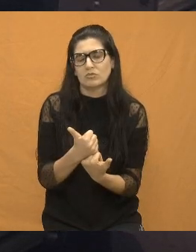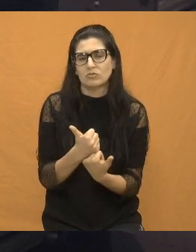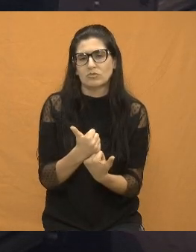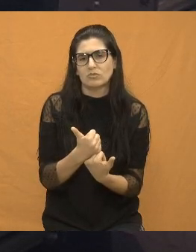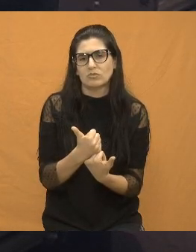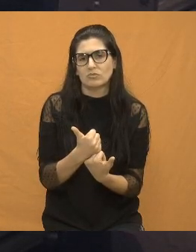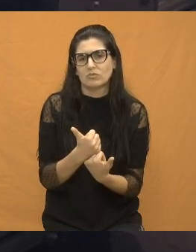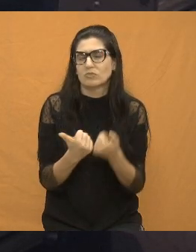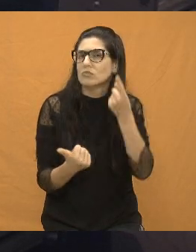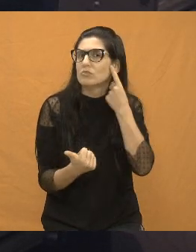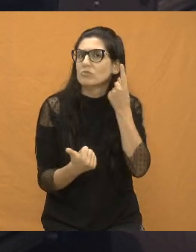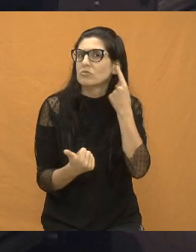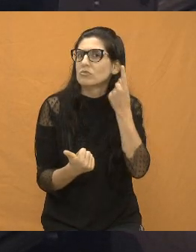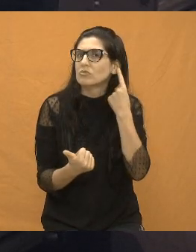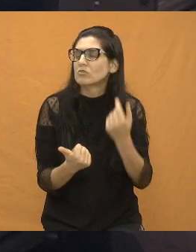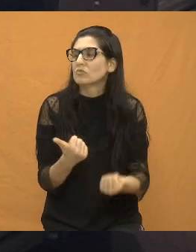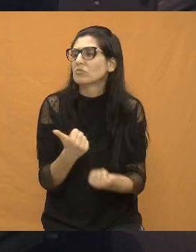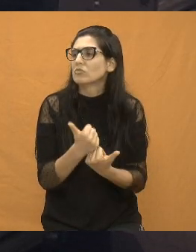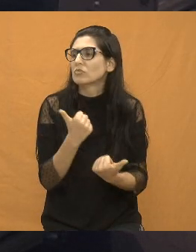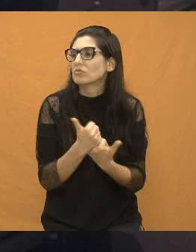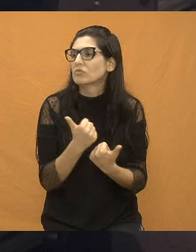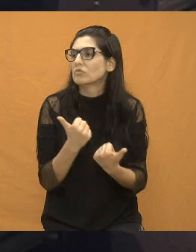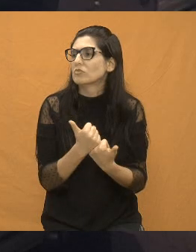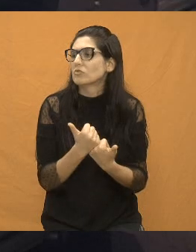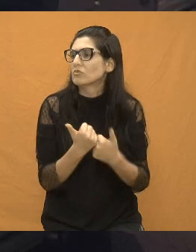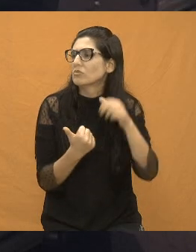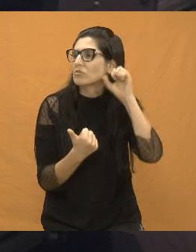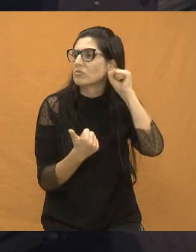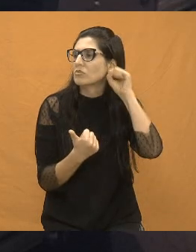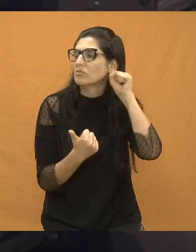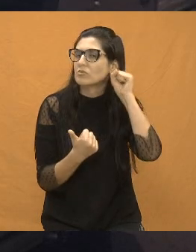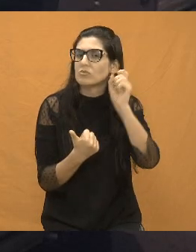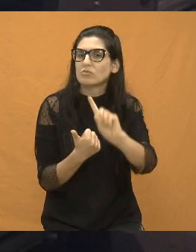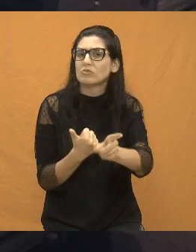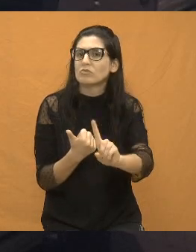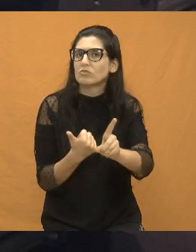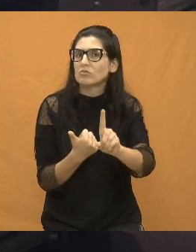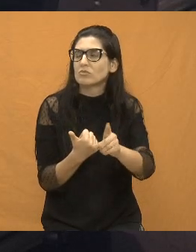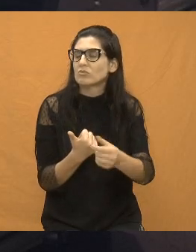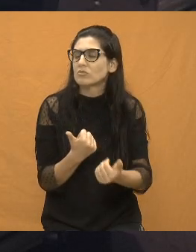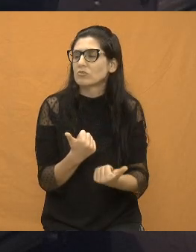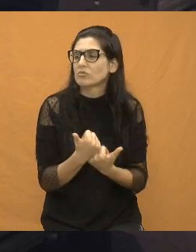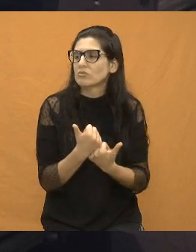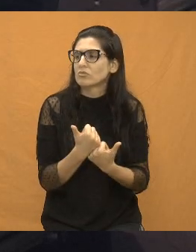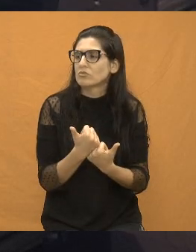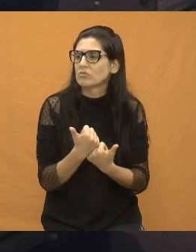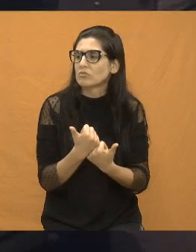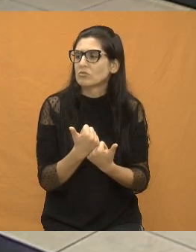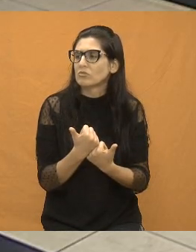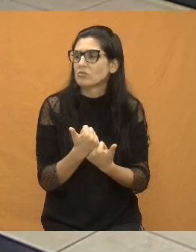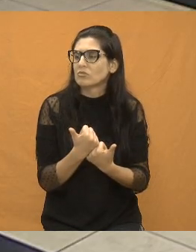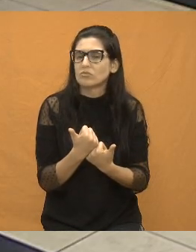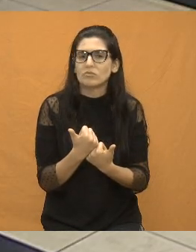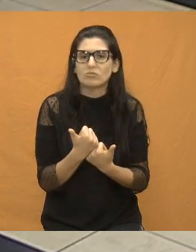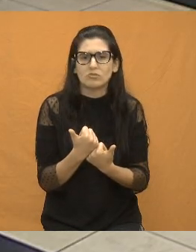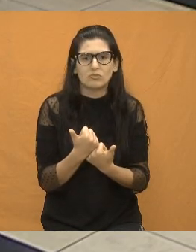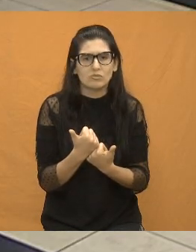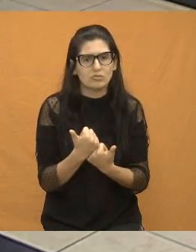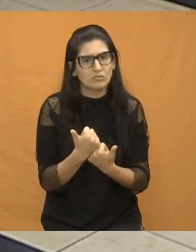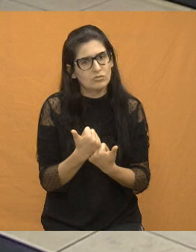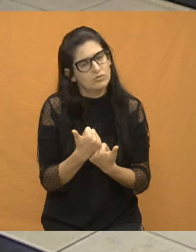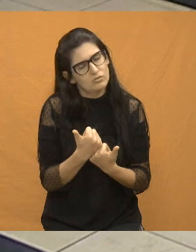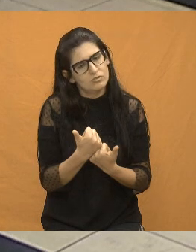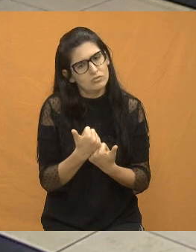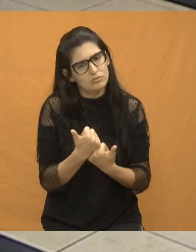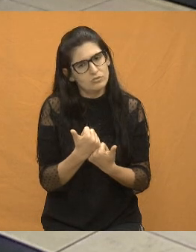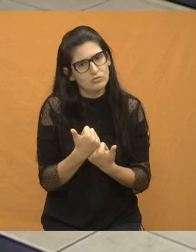Acho bom falar no microfone, porque senão quem está em casa não está ouvindo a explicação. Secretária, obrigada. A impressão que